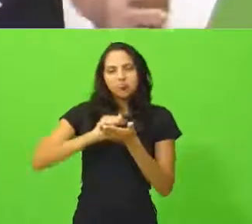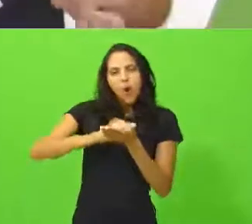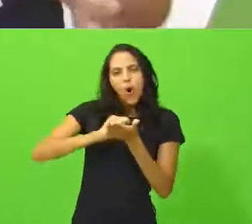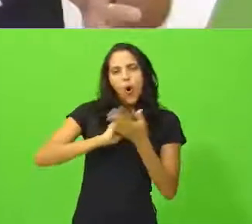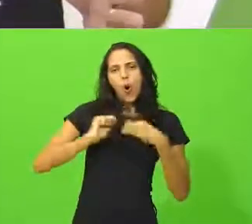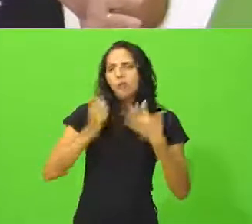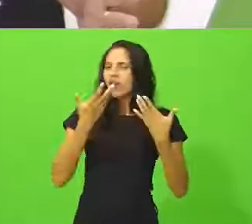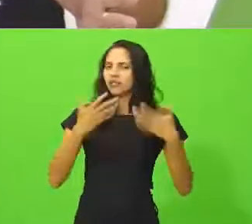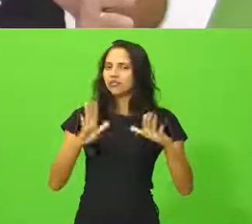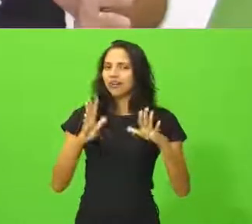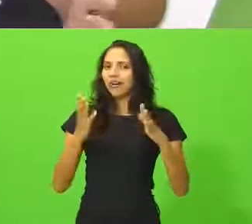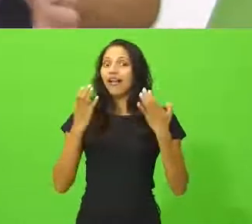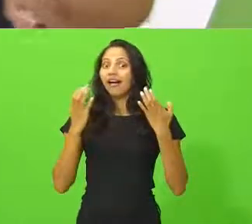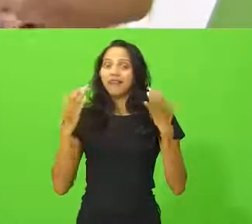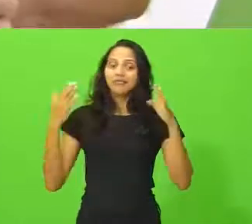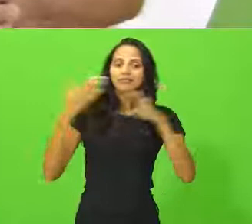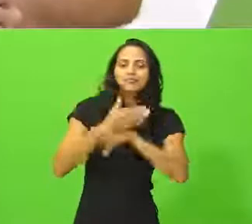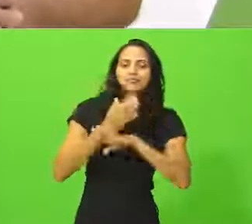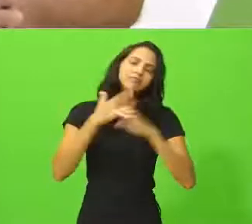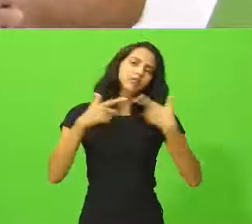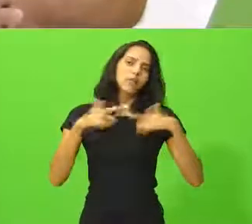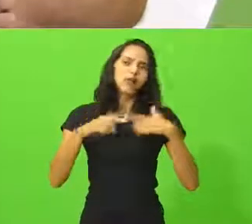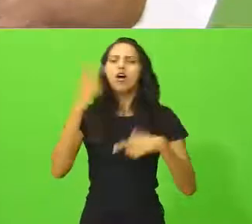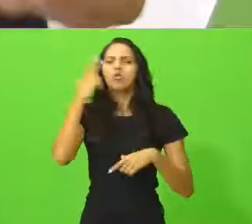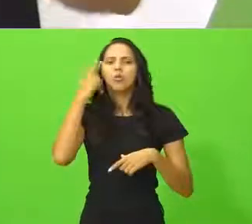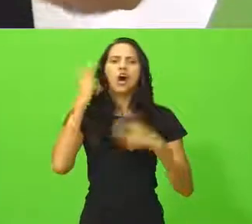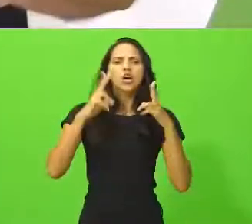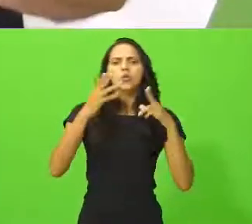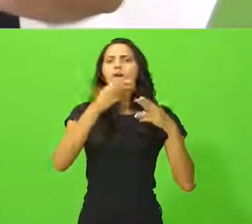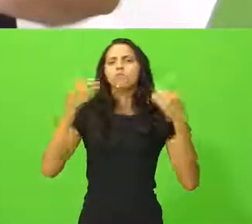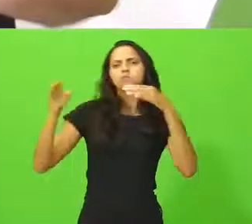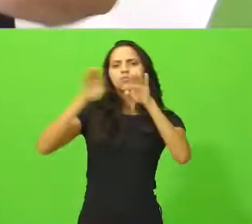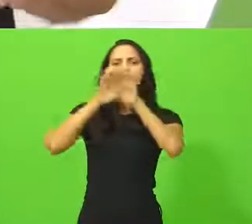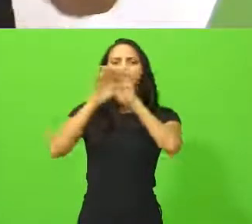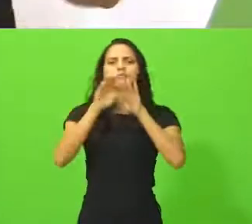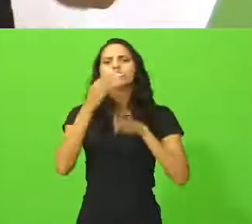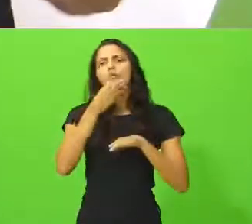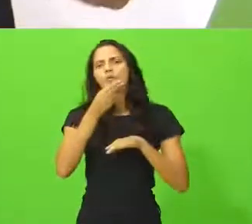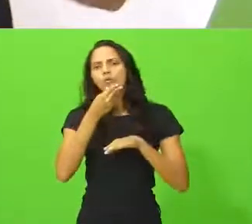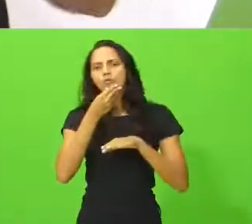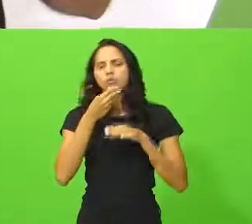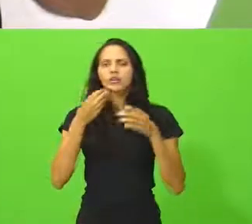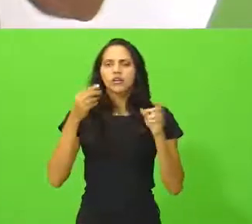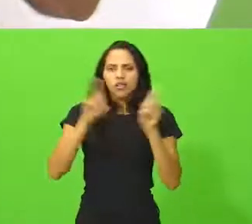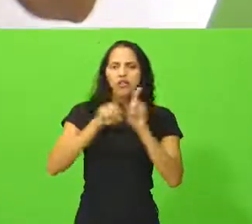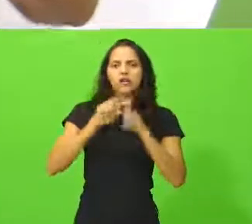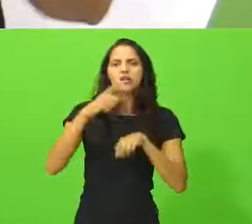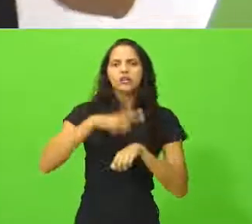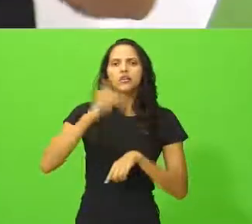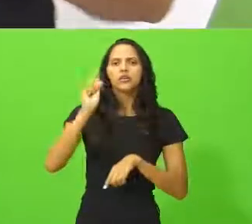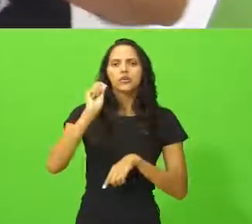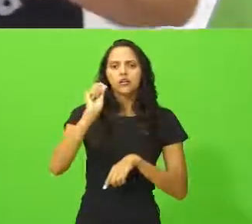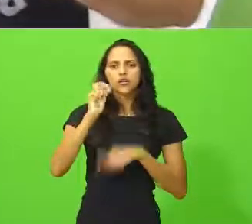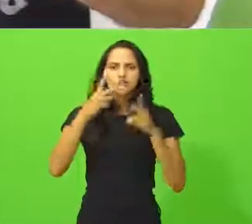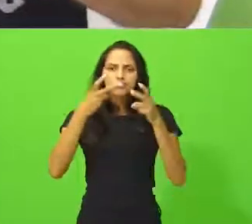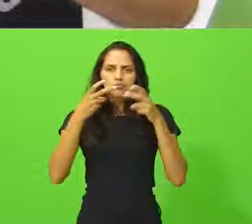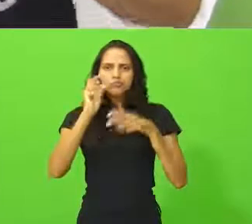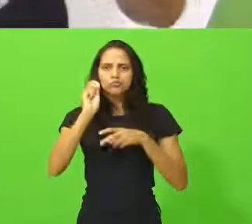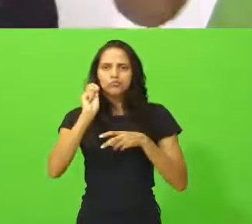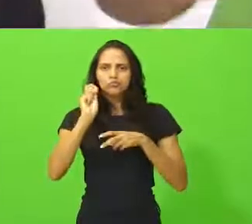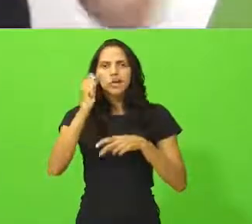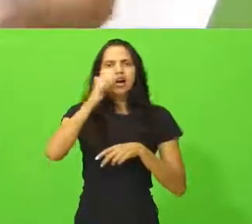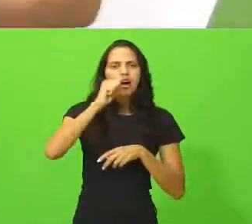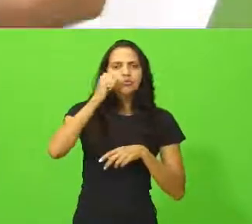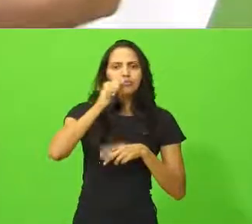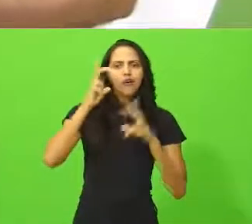está conquistando determinado espaço, então ela quer trabalhar. E agora, professor, tem uma outra situação que a gente já nota.